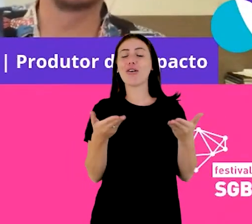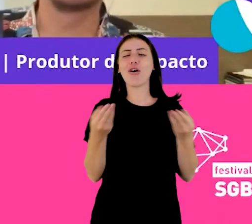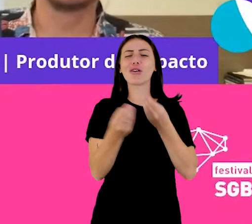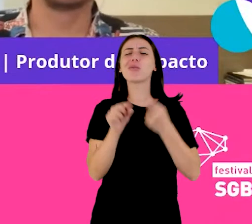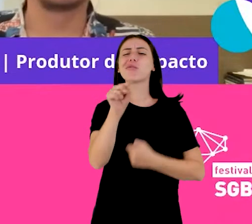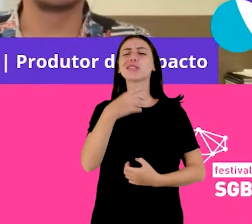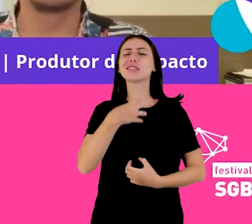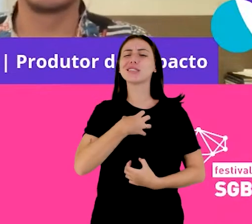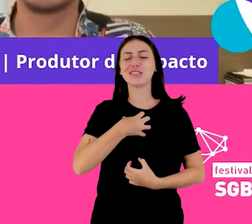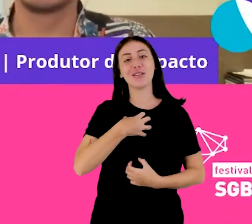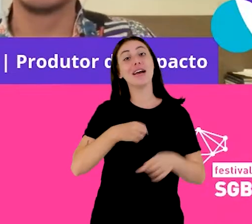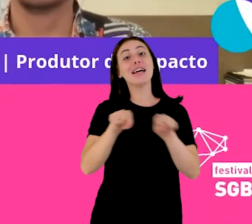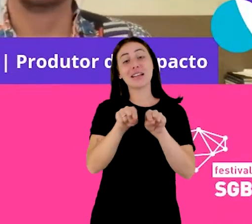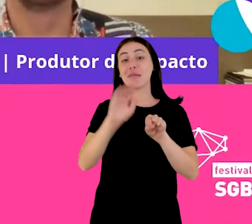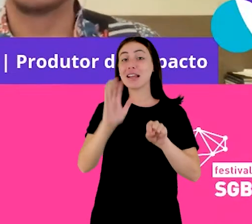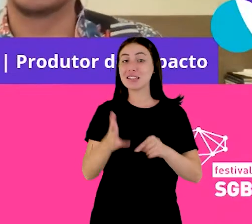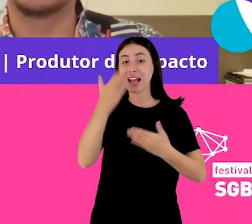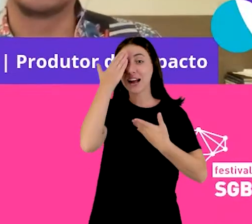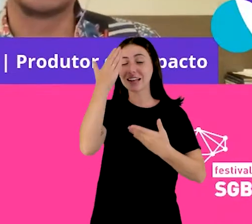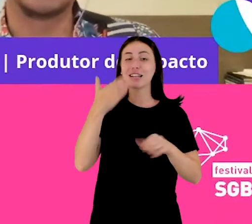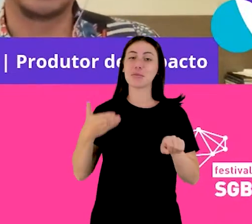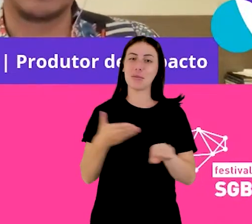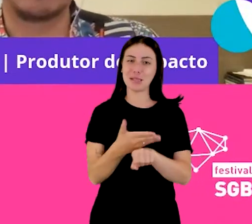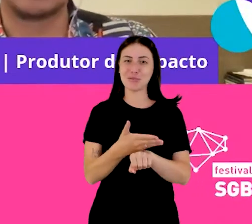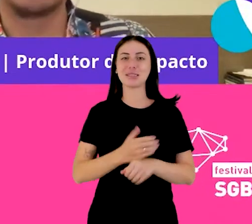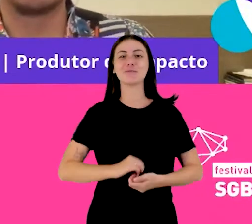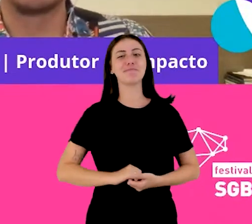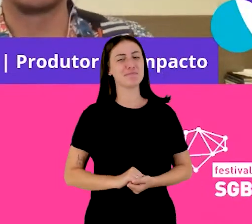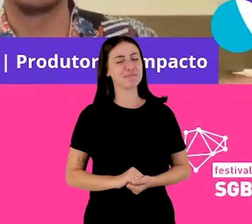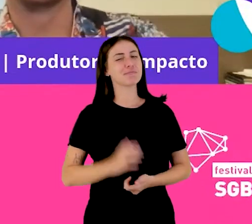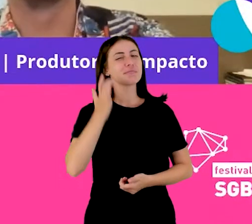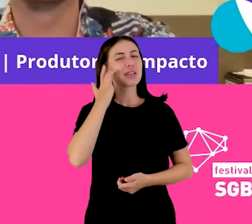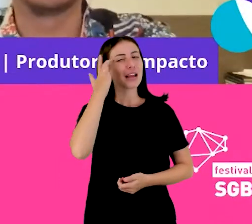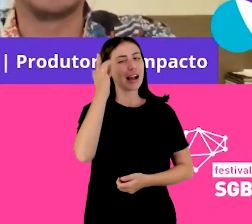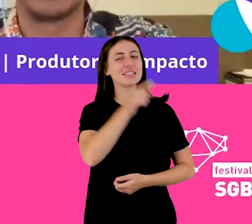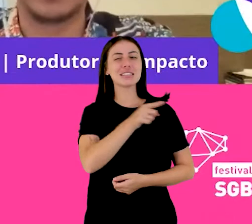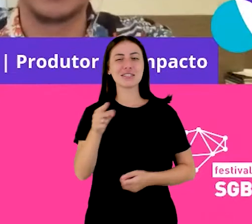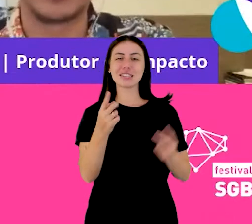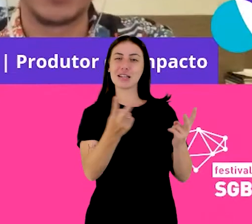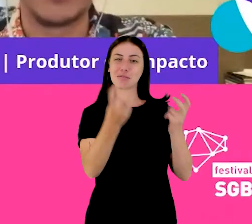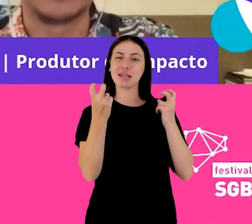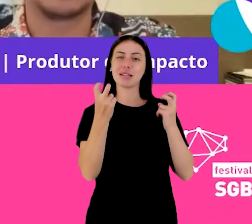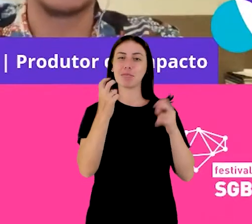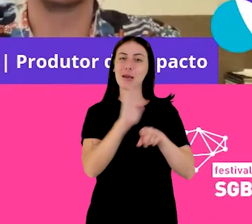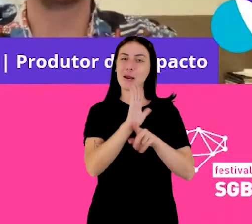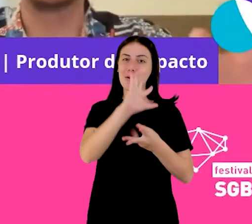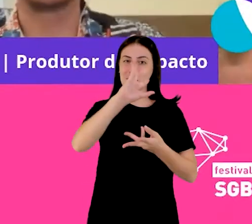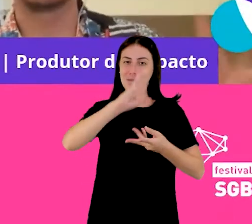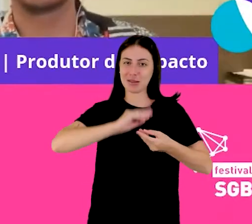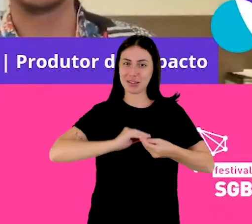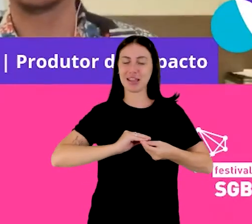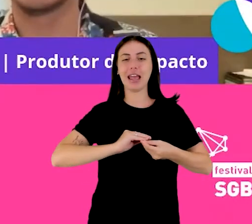E obrigado pela sua participação. Bom, que legal. Bom, acho que deu para perceber pelo filme, pelo trailer, o tipo de filme que é, né?